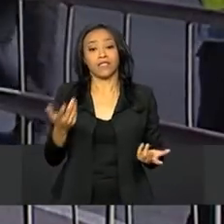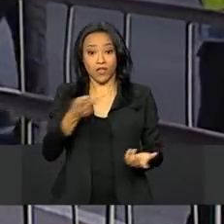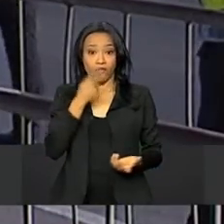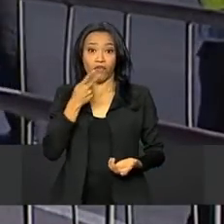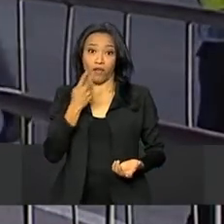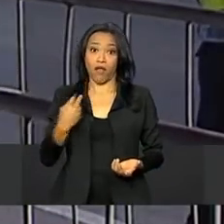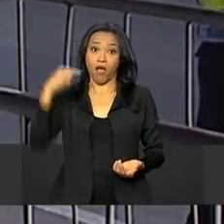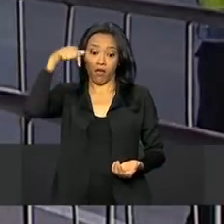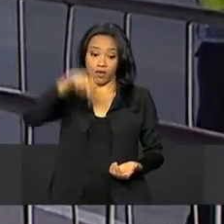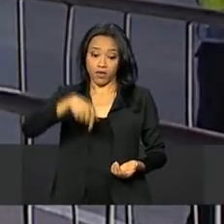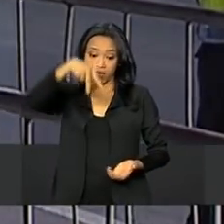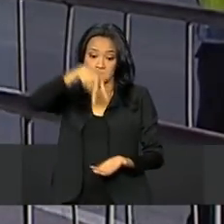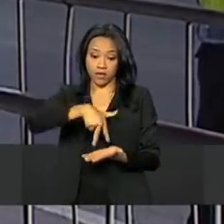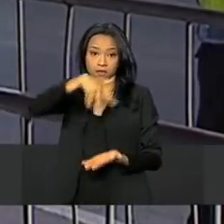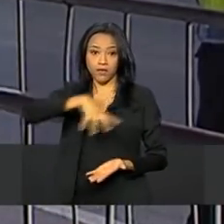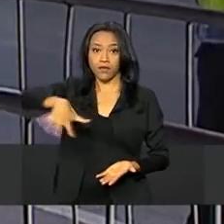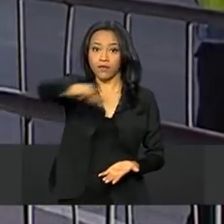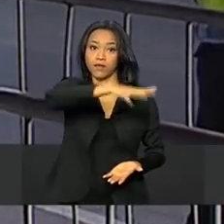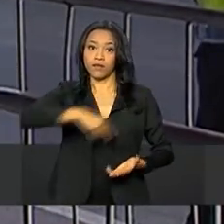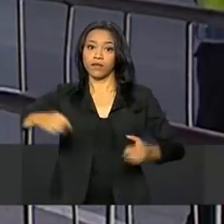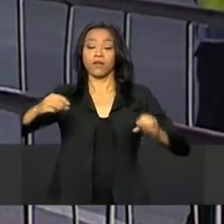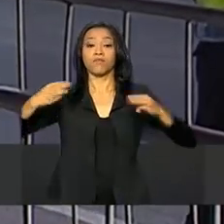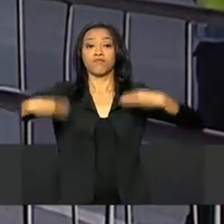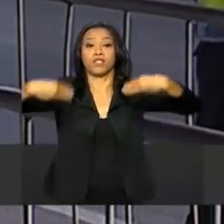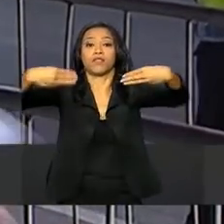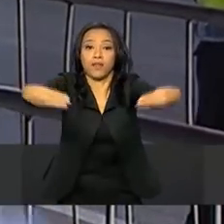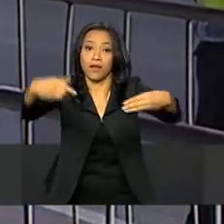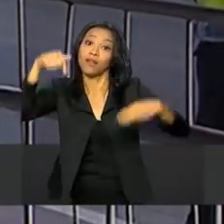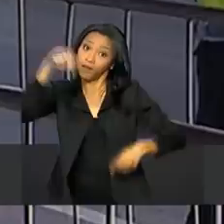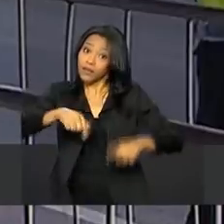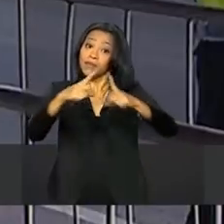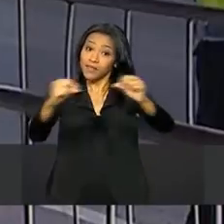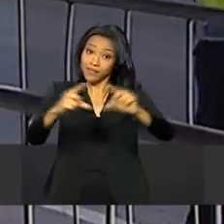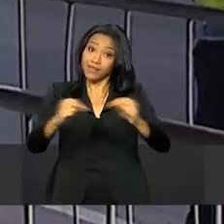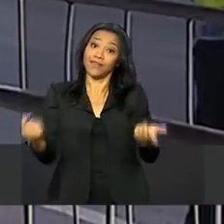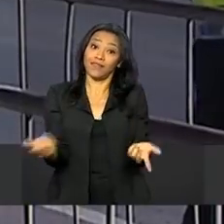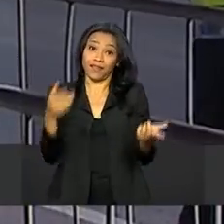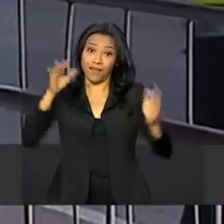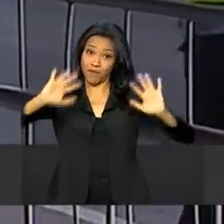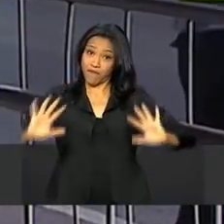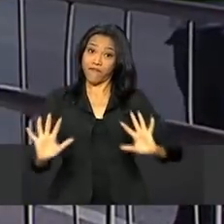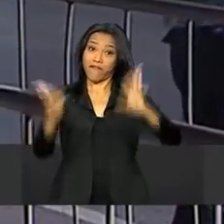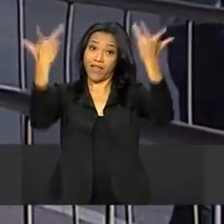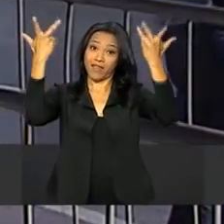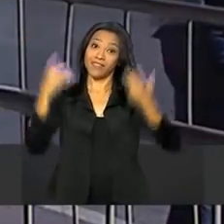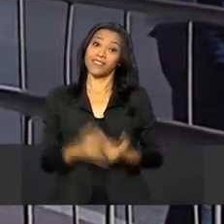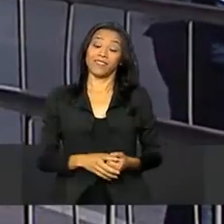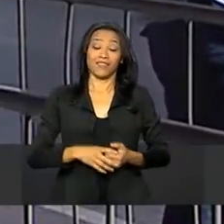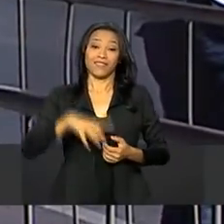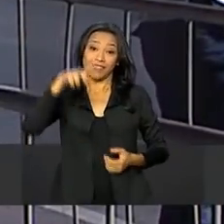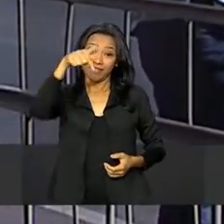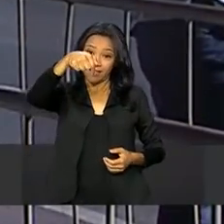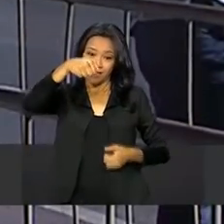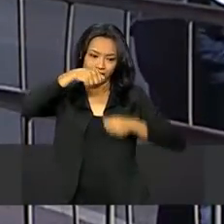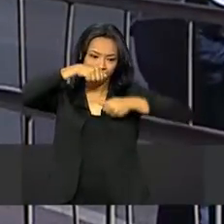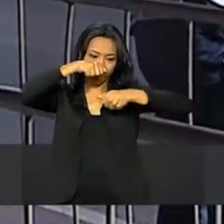da Esplanada dos Ministérios em Brasília para essa festa, nessa festa da independência, festa